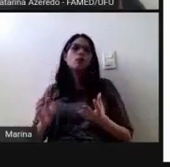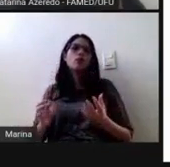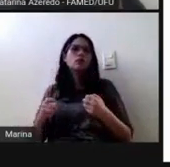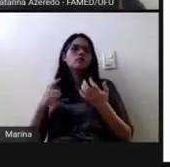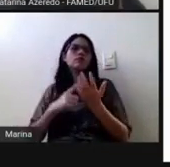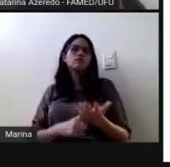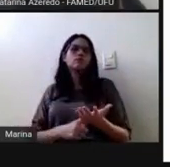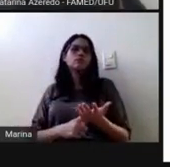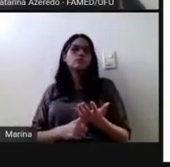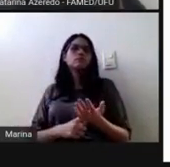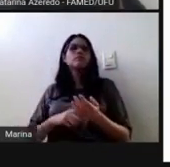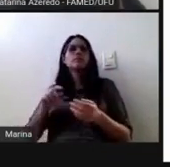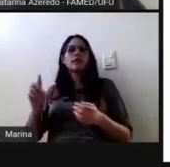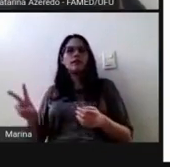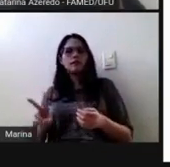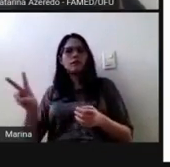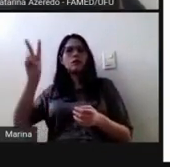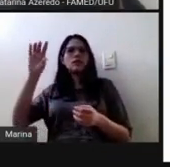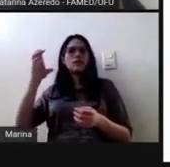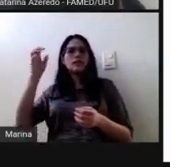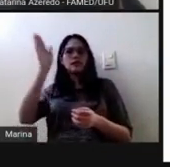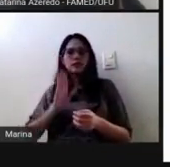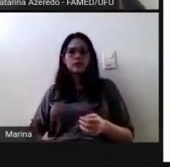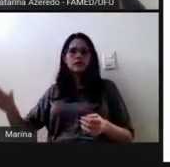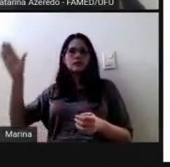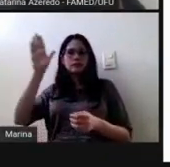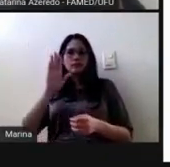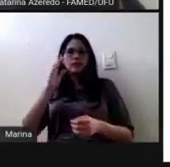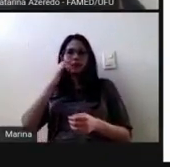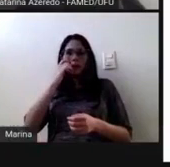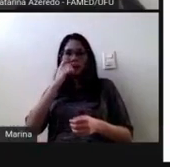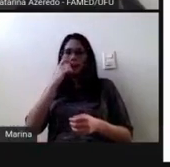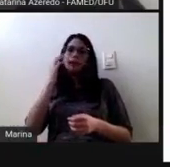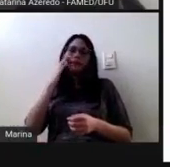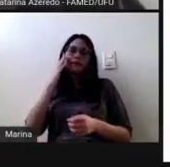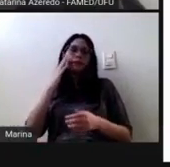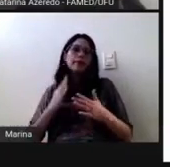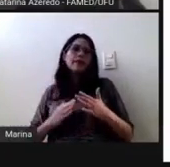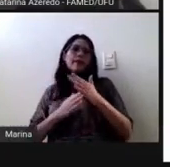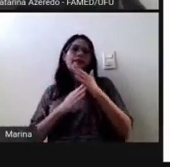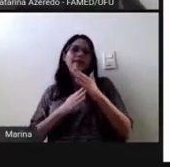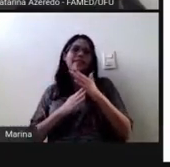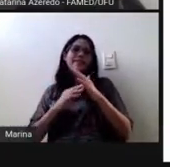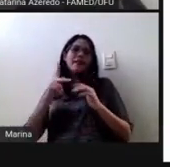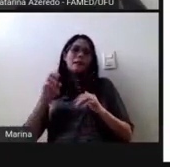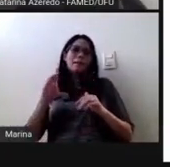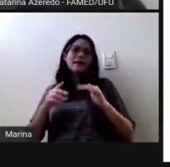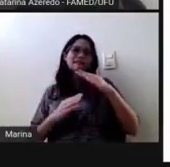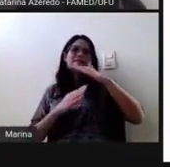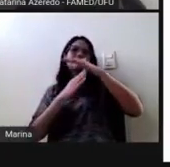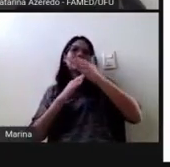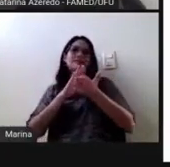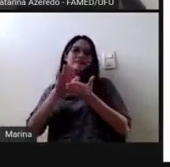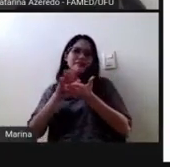federativo, uma valorização da ciência nacional, que sofreu também, né, com a emenda do teto dos gastos, do SUS, a importância